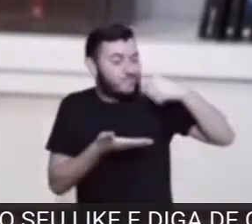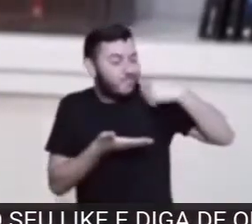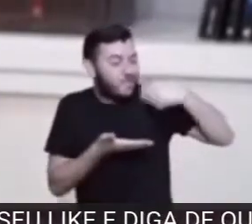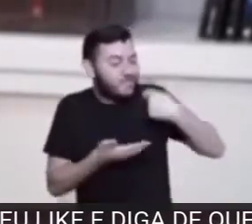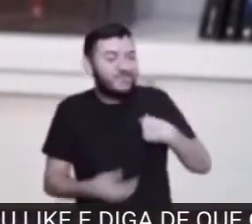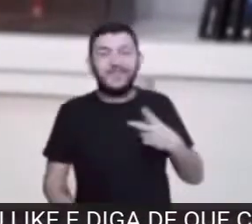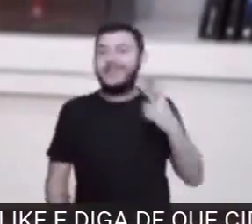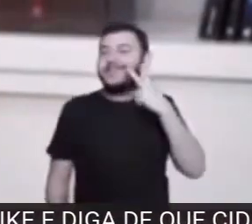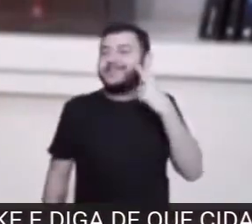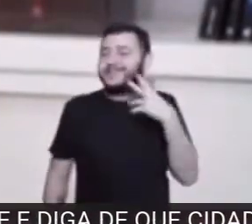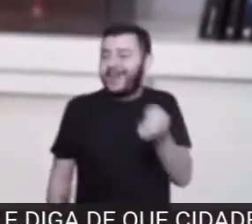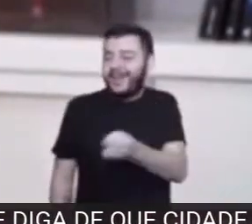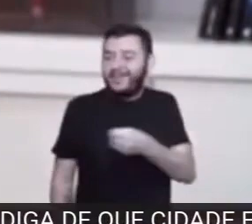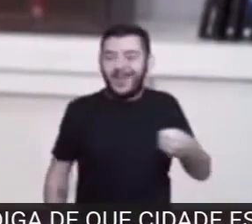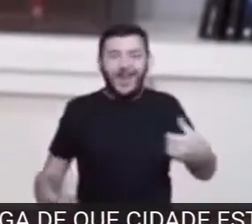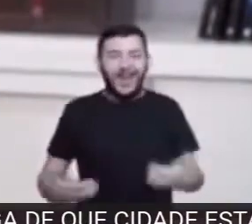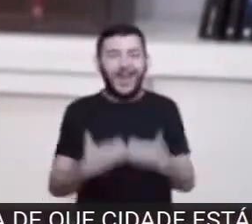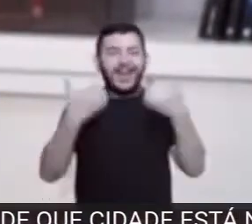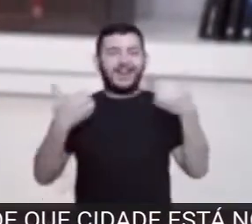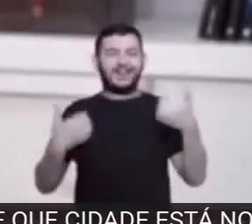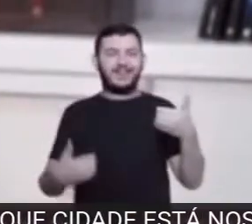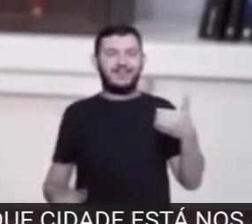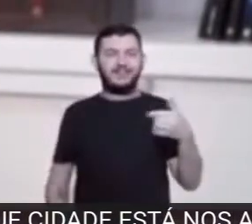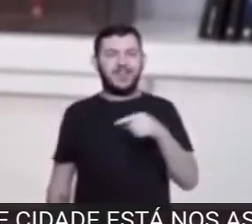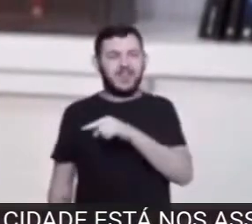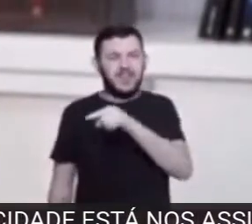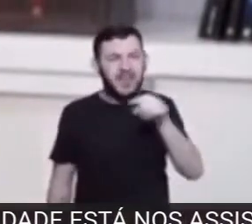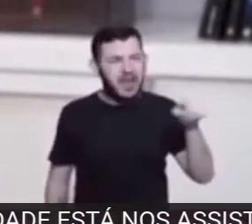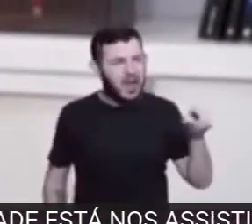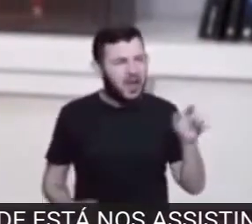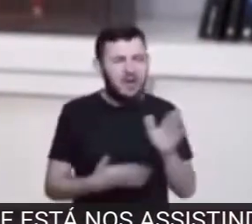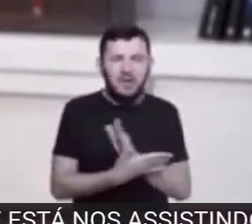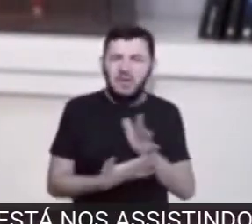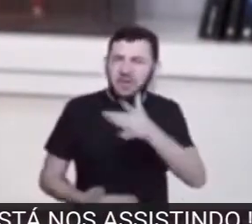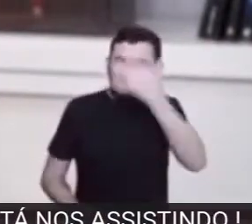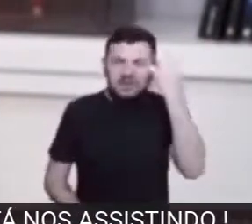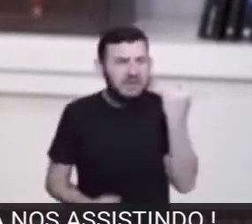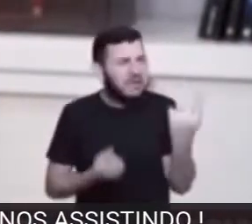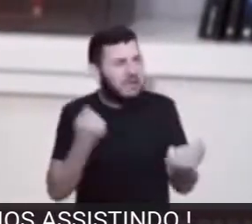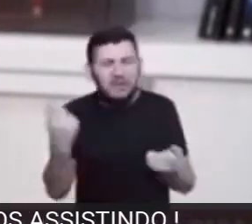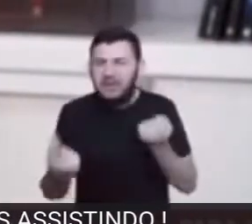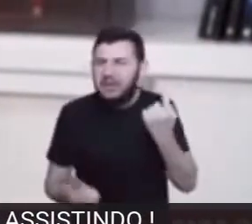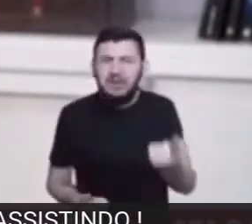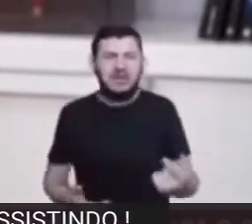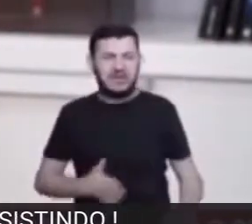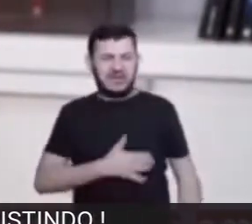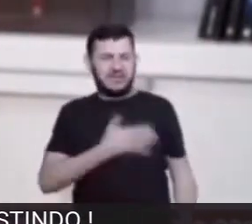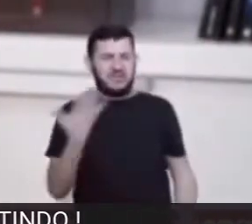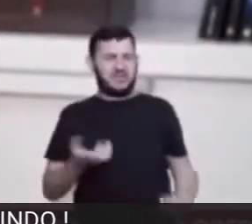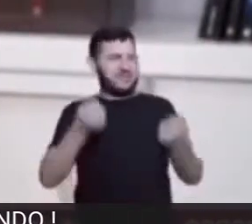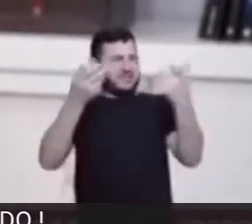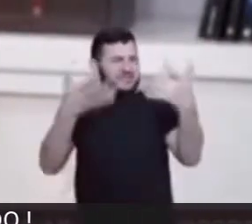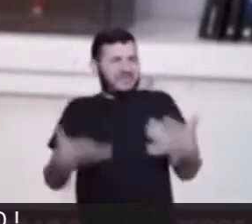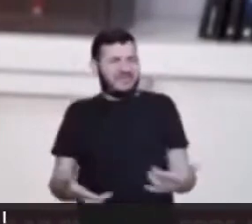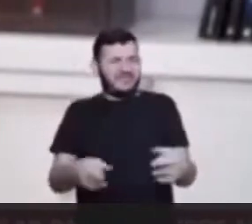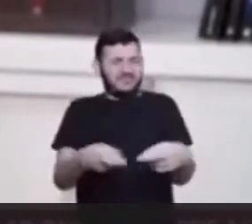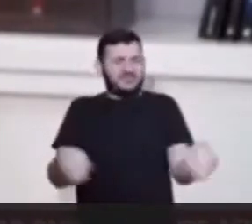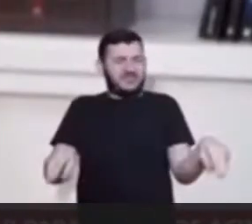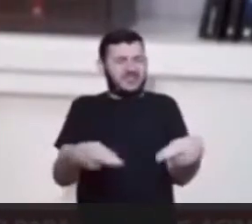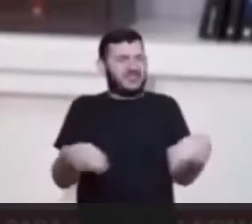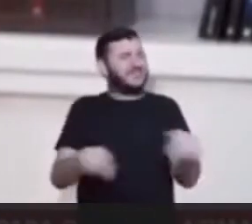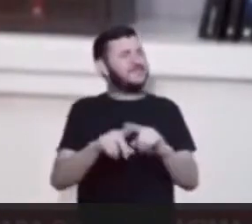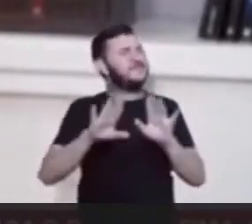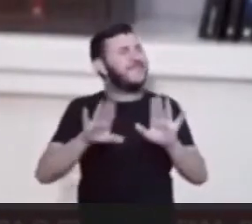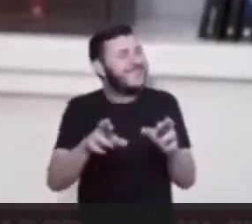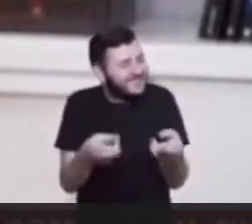Tem gente que não gosta que eu estou falando do povo comer picanha, mas comer um churrasquinho, rapaz, um churrasquinho. Eu já